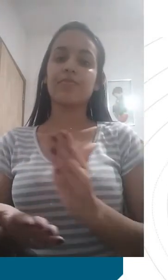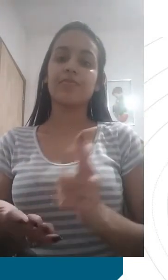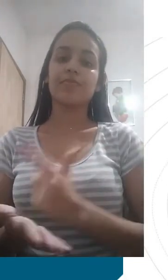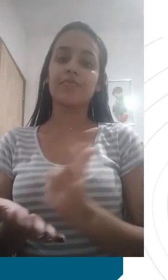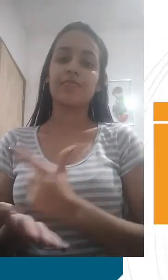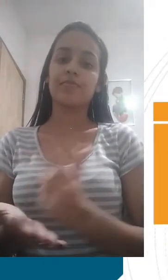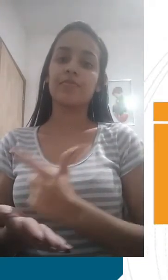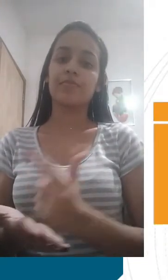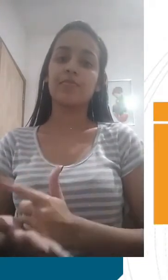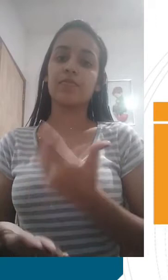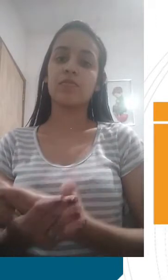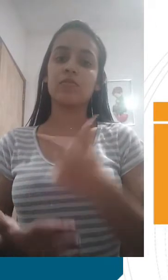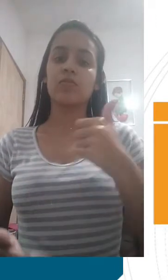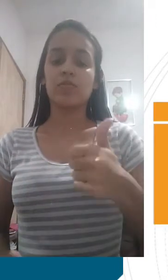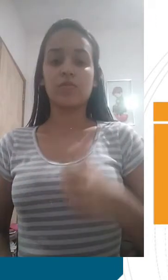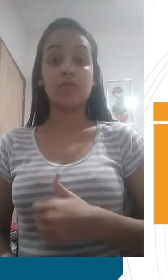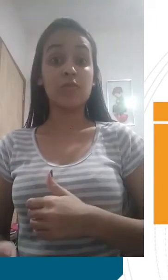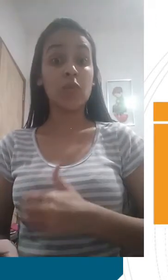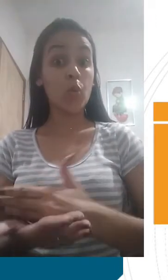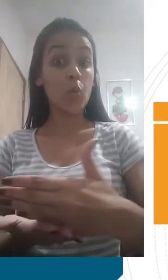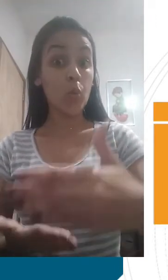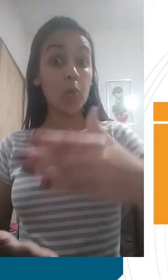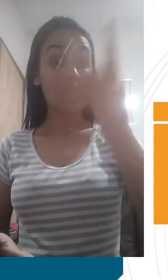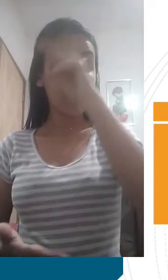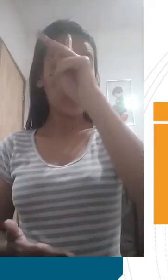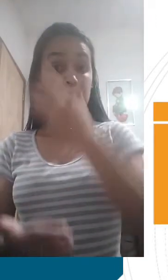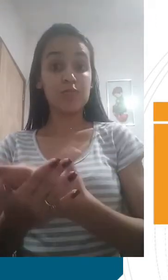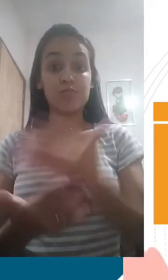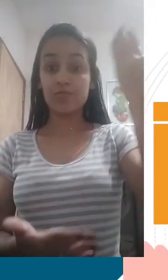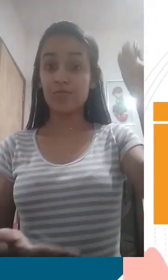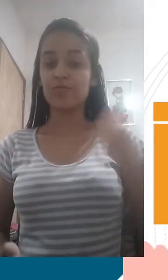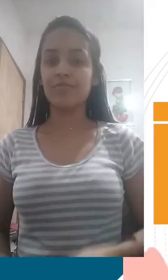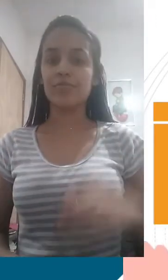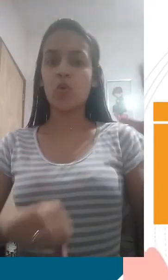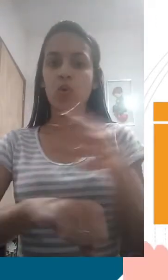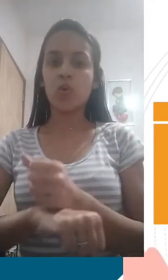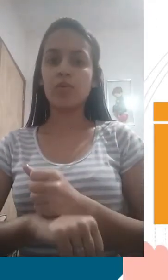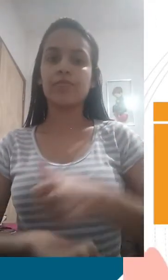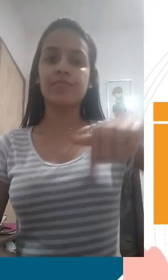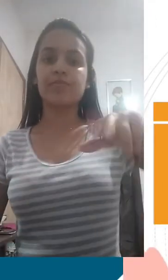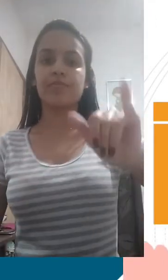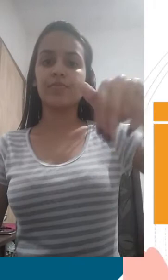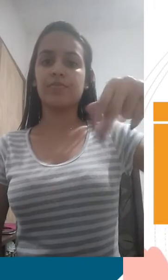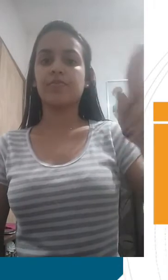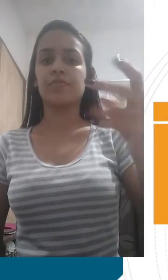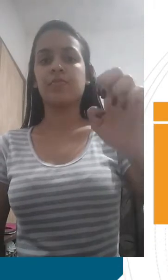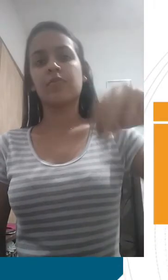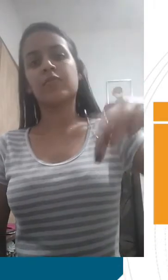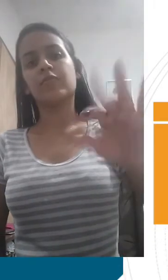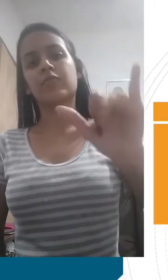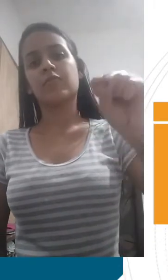Parte 2. Vamos começar com a revisão da Parte 1, Era Colonial. Quinhentismo,